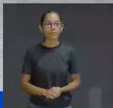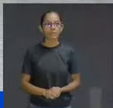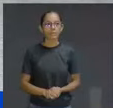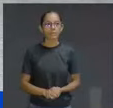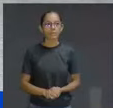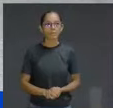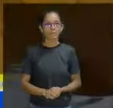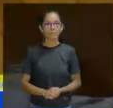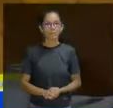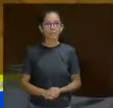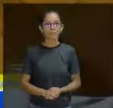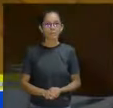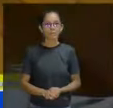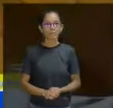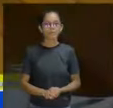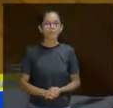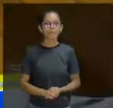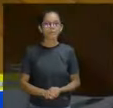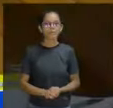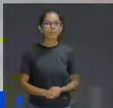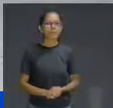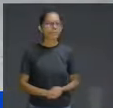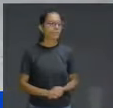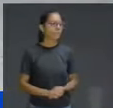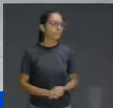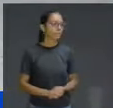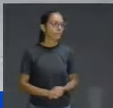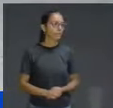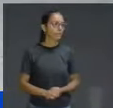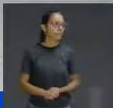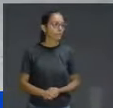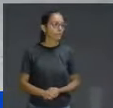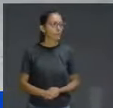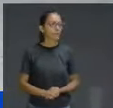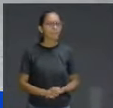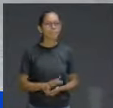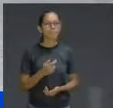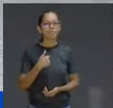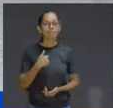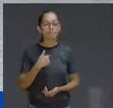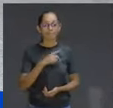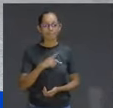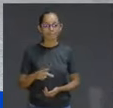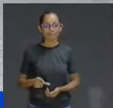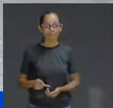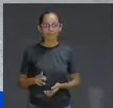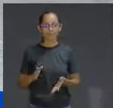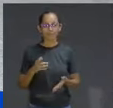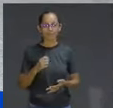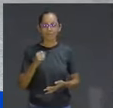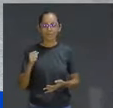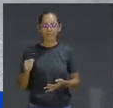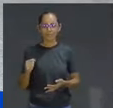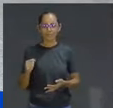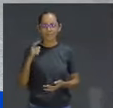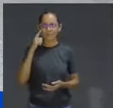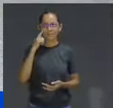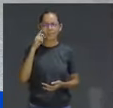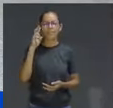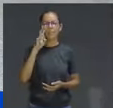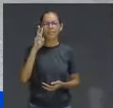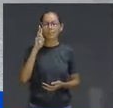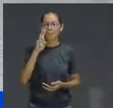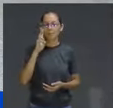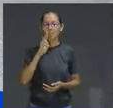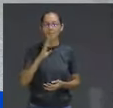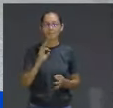Eu estava lá no dia, houve uma festa, a Paola fez uma festa na sexta-feira, foi na sexta-feira, me lembro perfeitamente bem, na